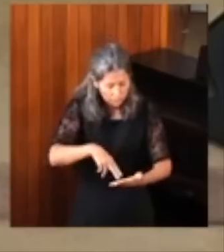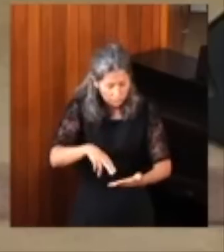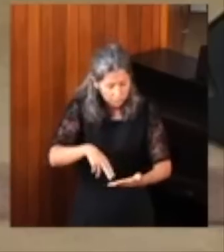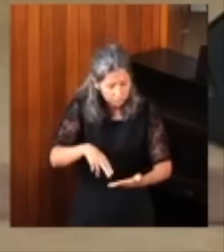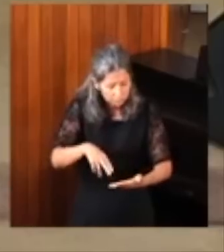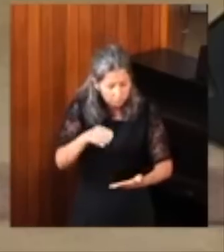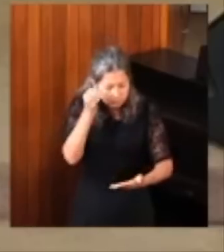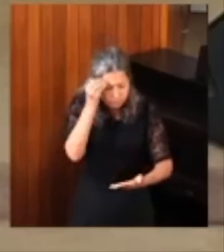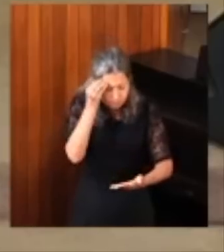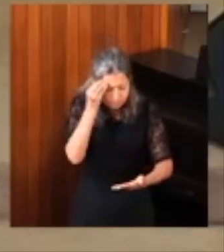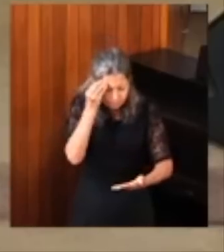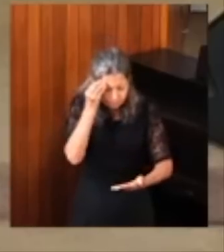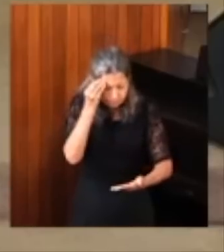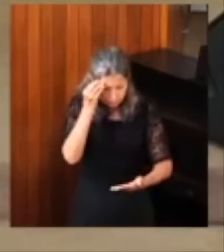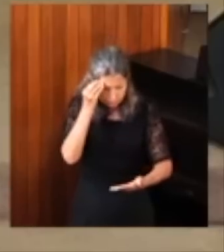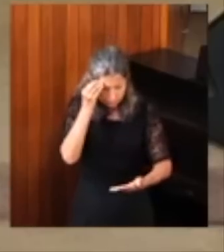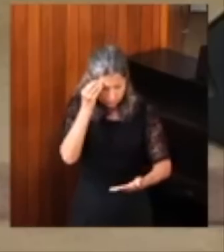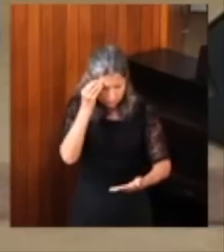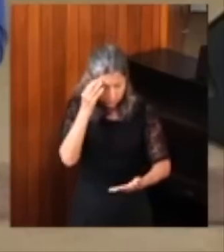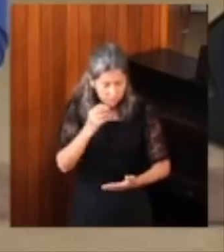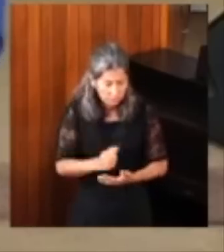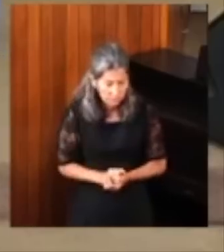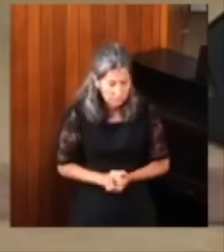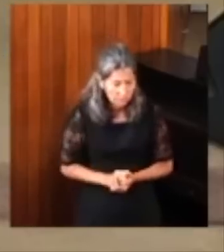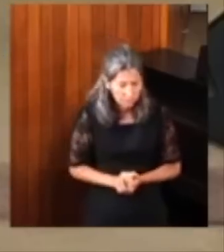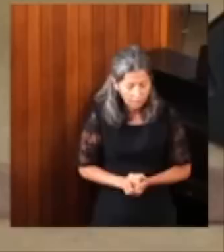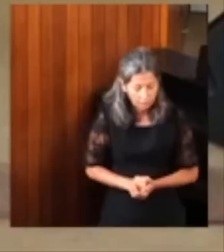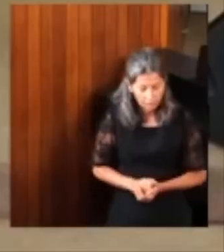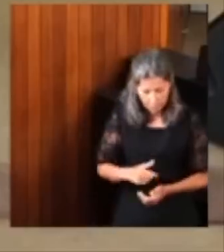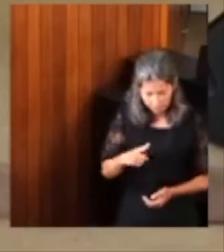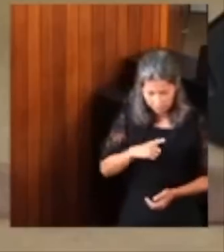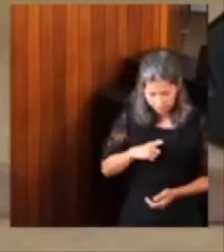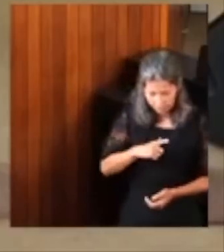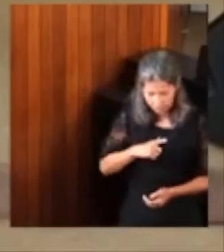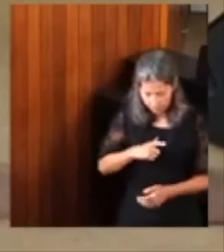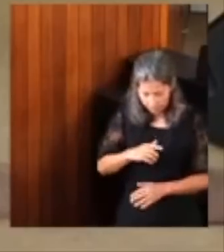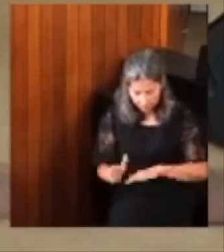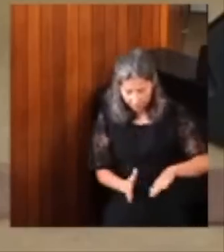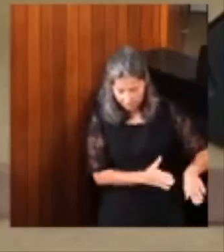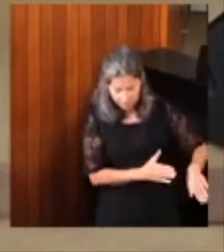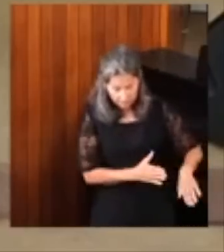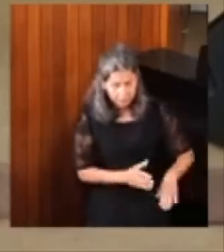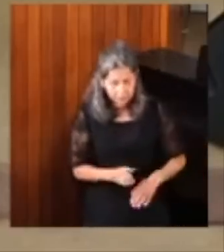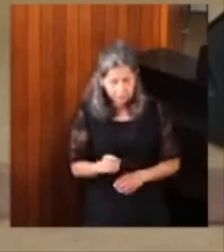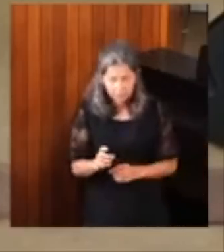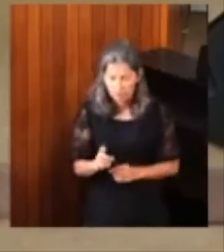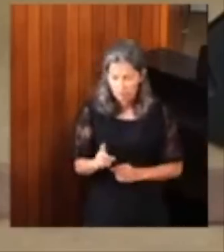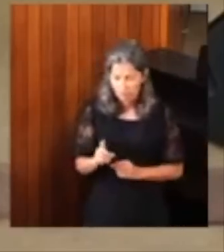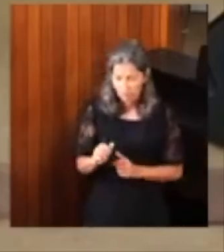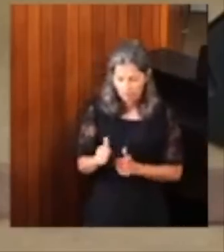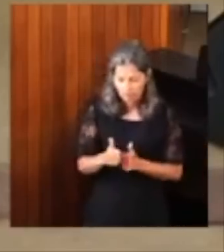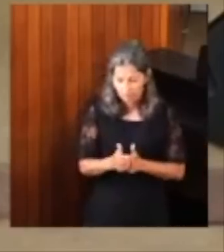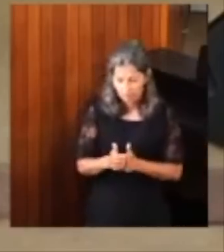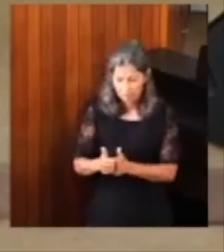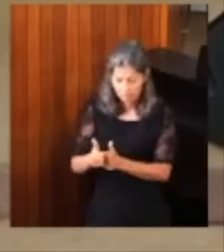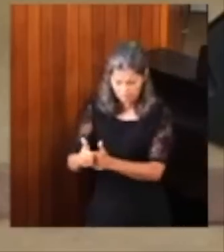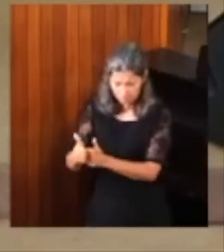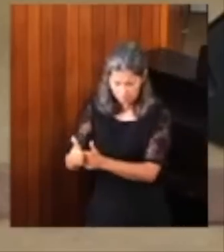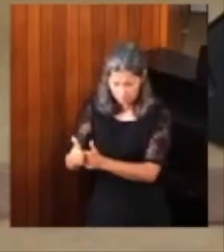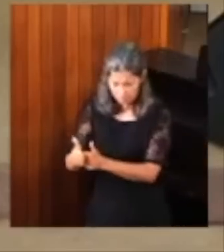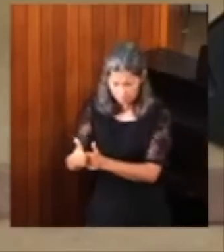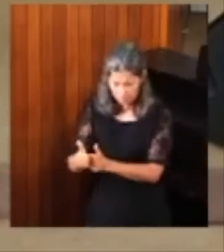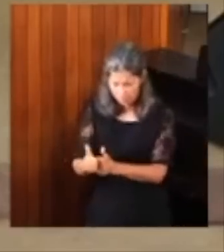Emaús? Estavam indo para casa, aparece lá Jesus entre eles, não reconheceram Jesus de imediato, era o domingo da ressurreição. E aí eles